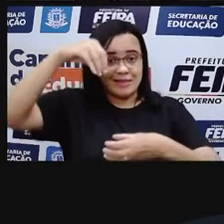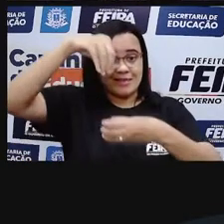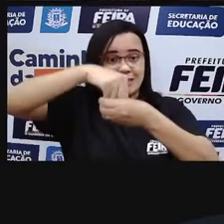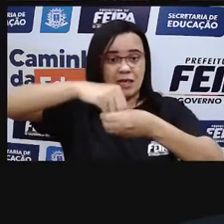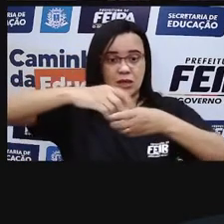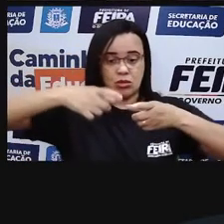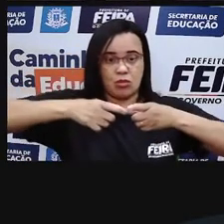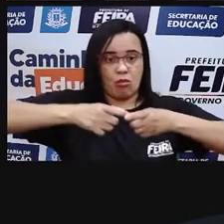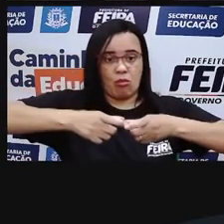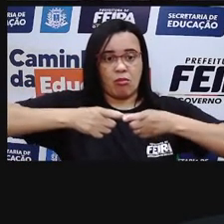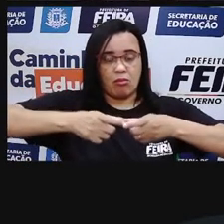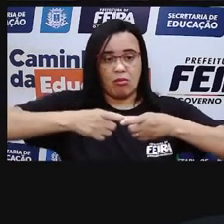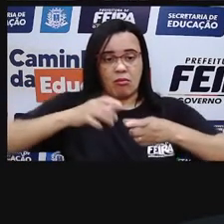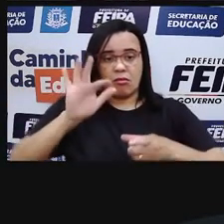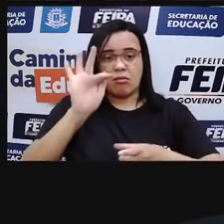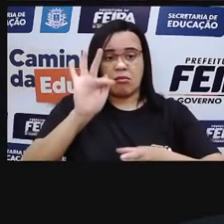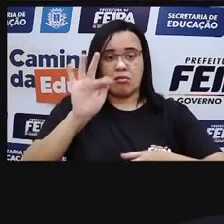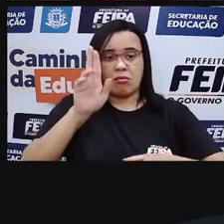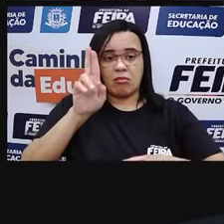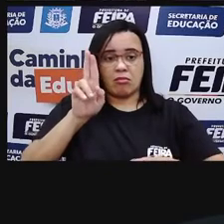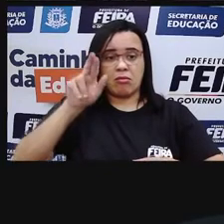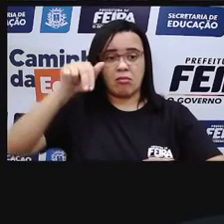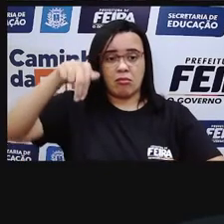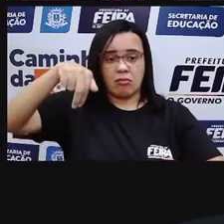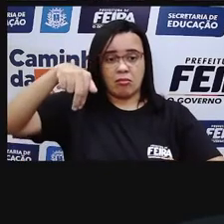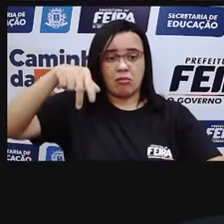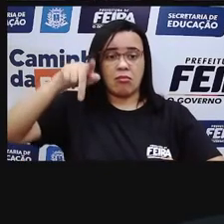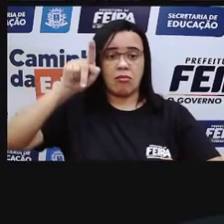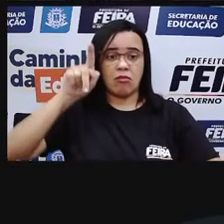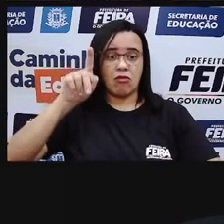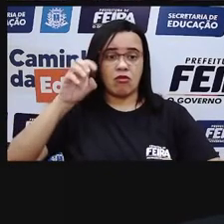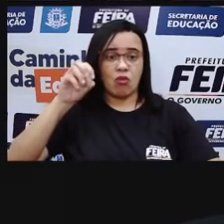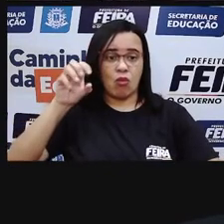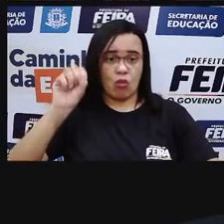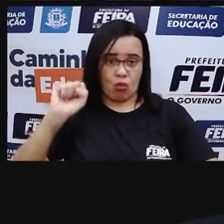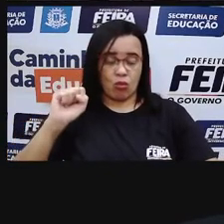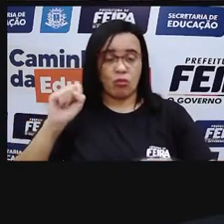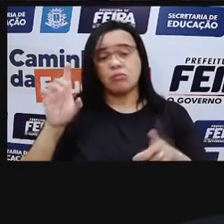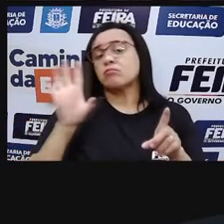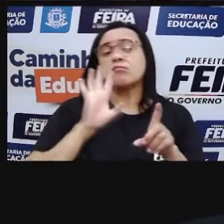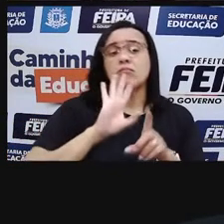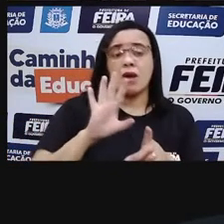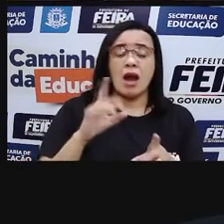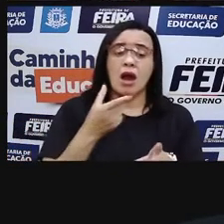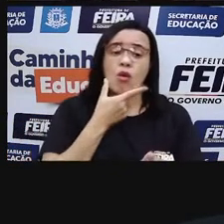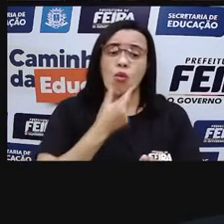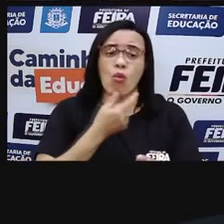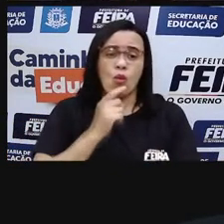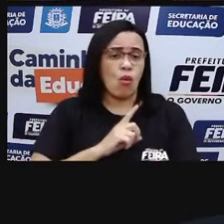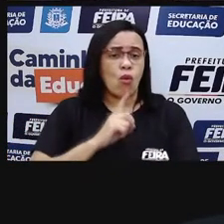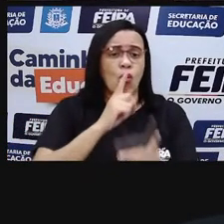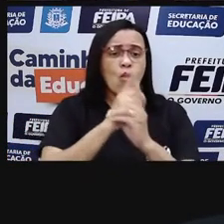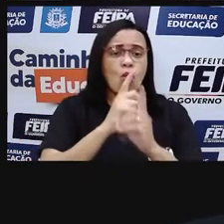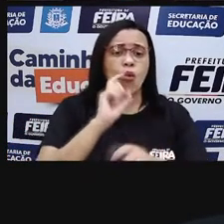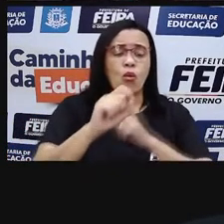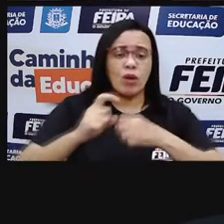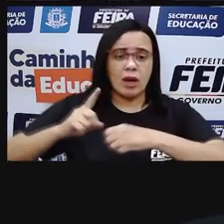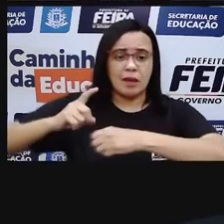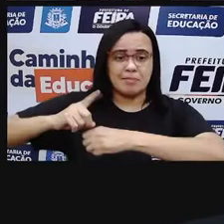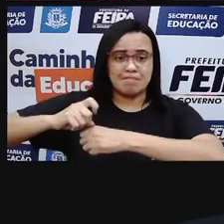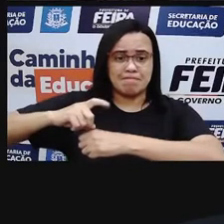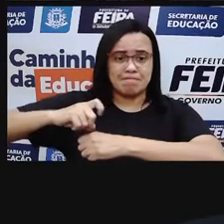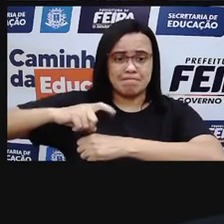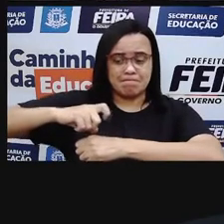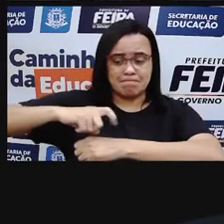além do fungo? Tinha Staphylococcus aureus, tinha uma bactéria. O que que ele observa, então, quando ele vai olhar